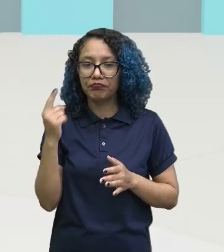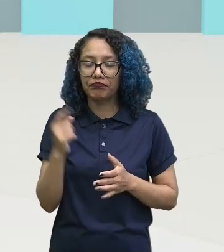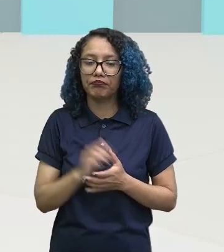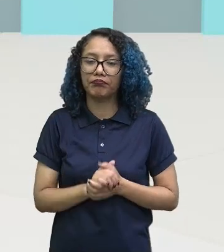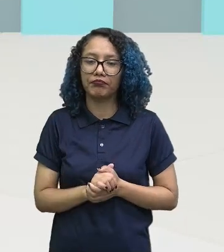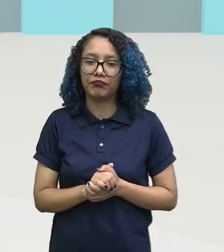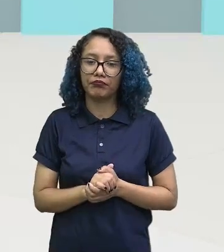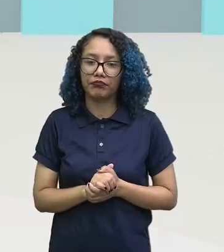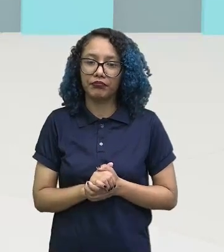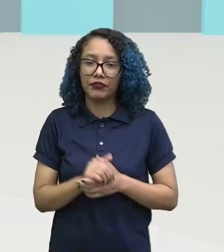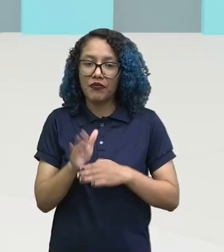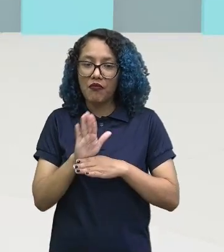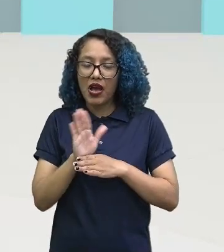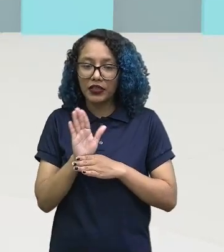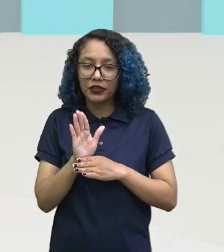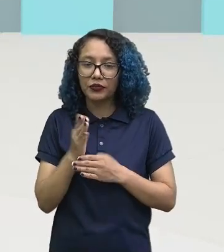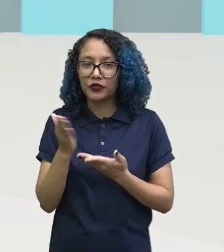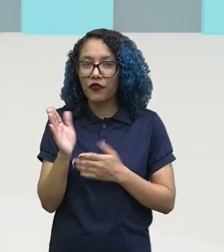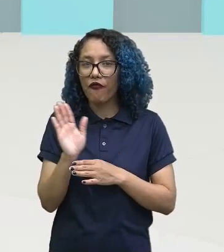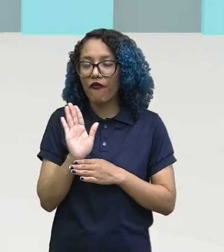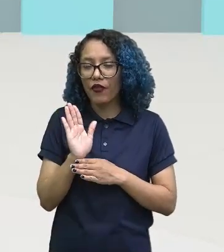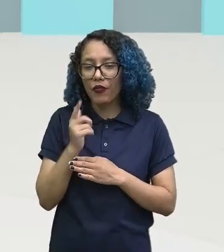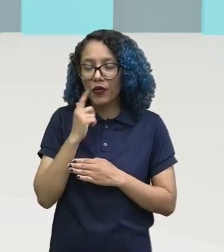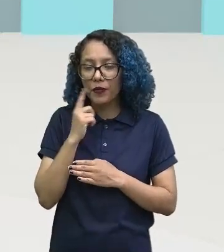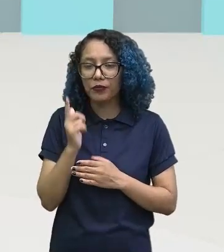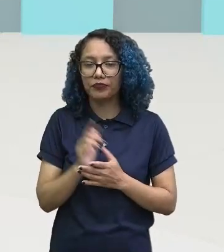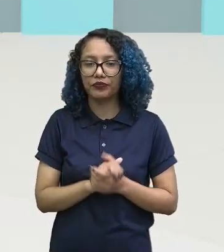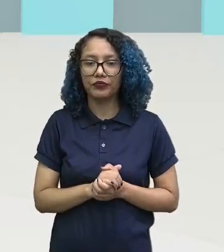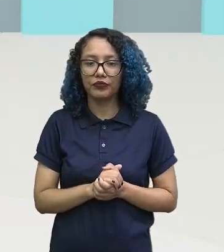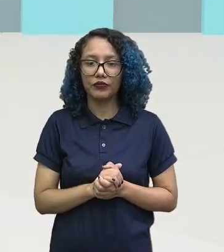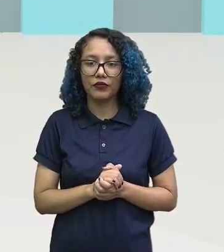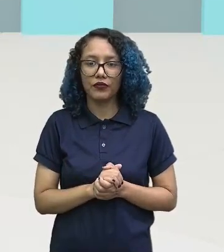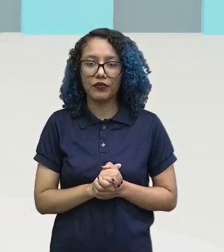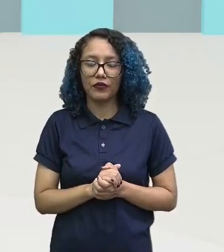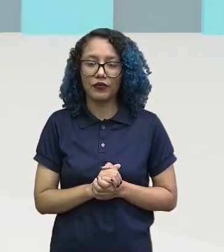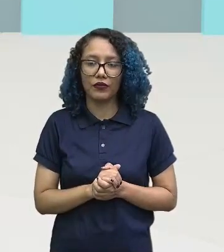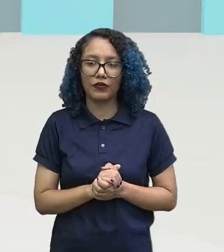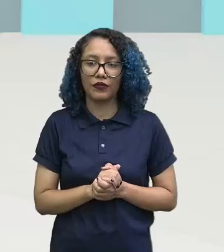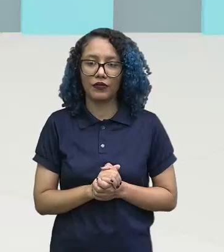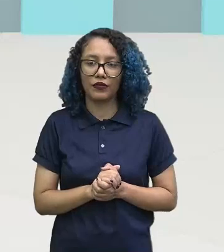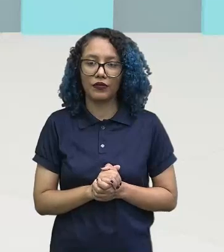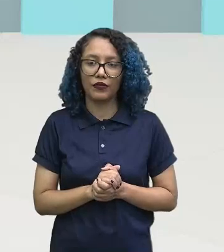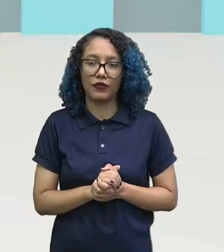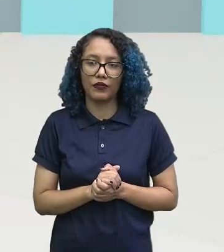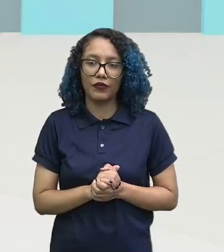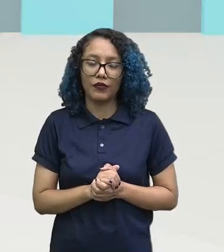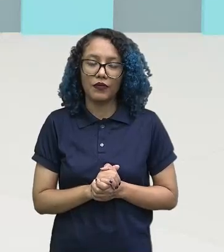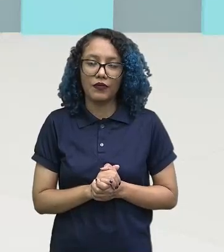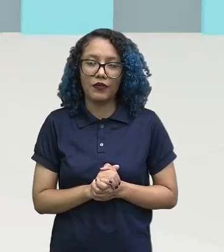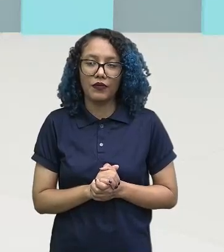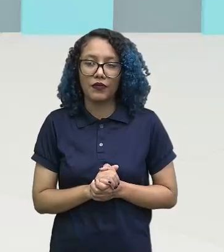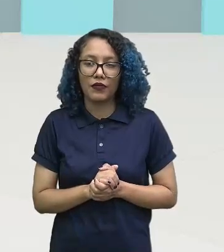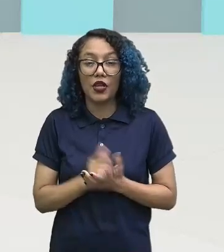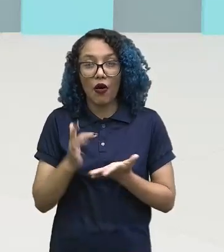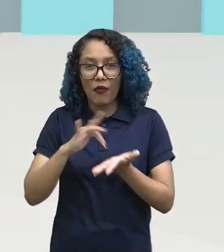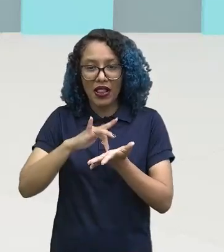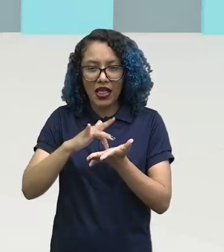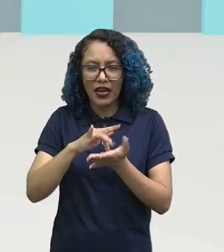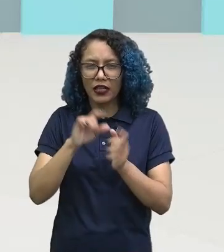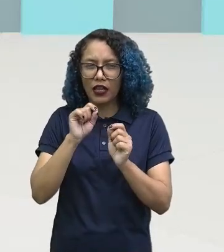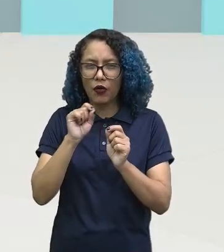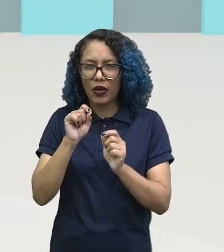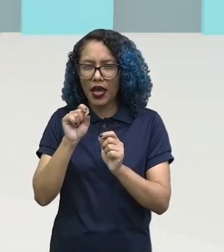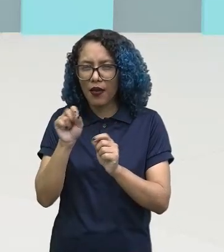o Lago dos Cisnes, em que o cisne negro engana e seduz um príncipe. Então, é uma